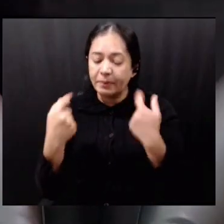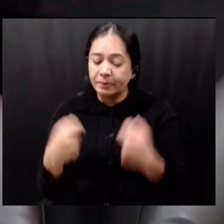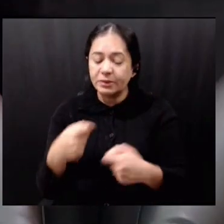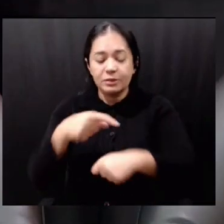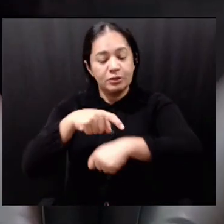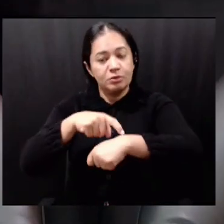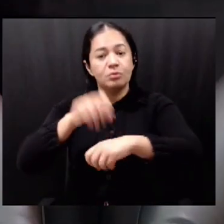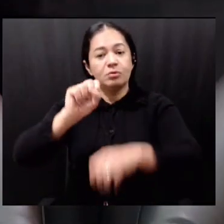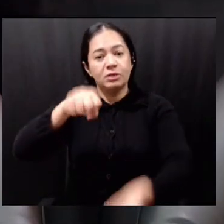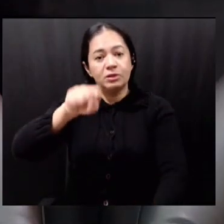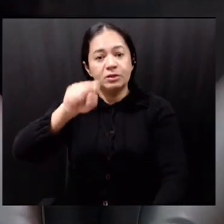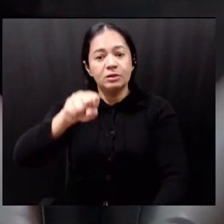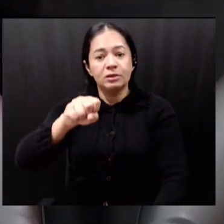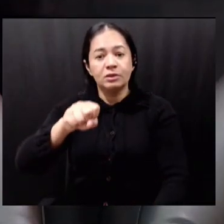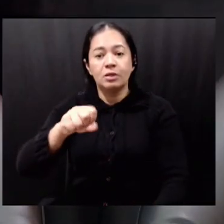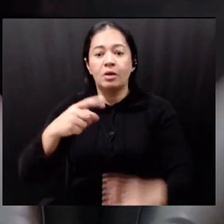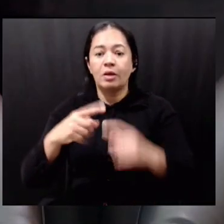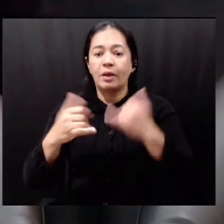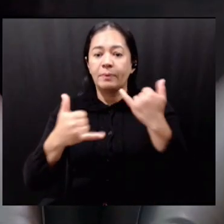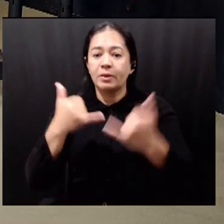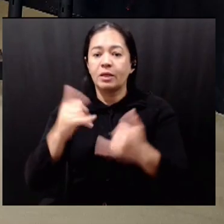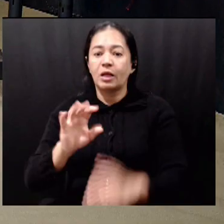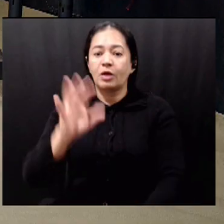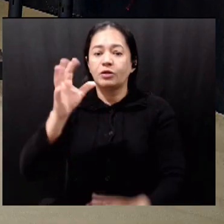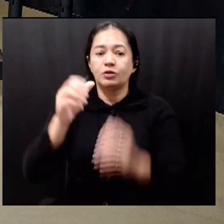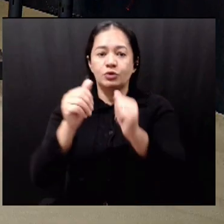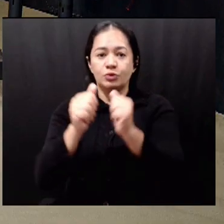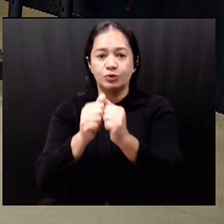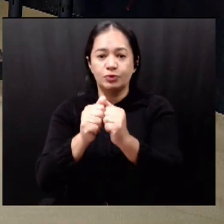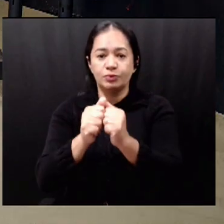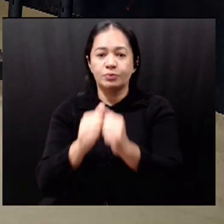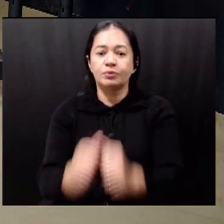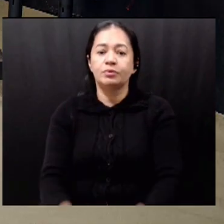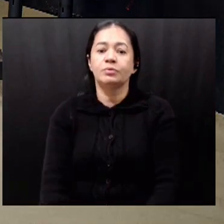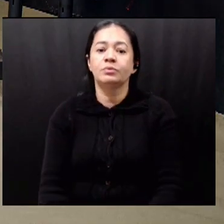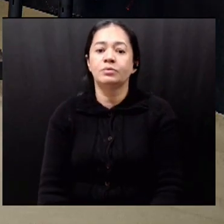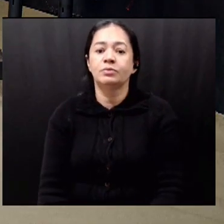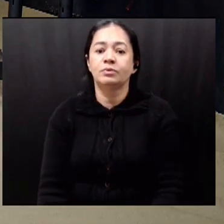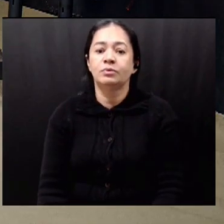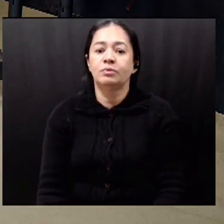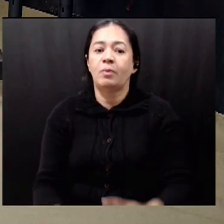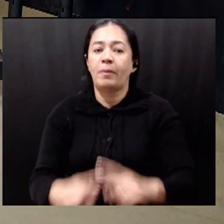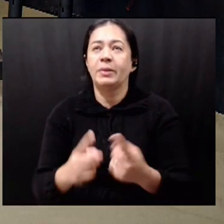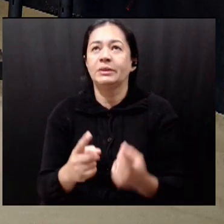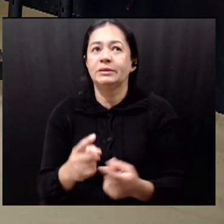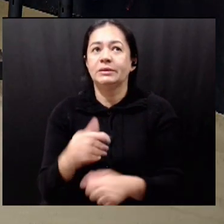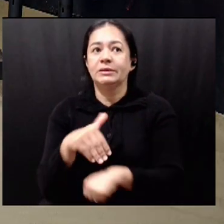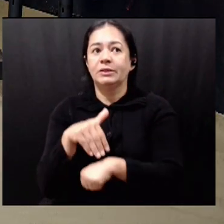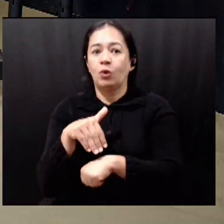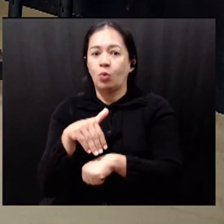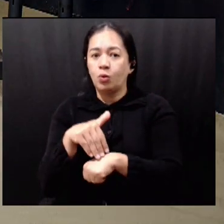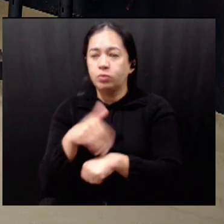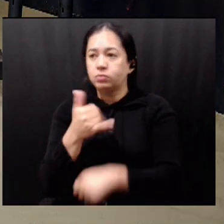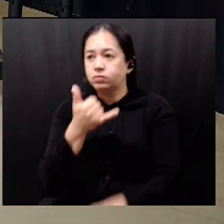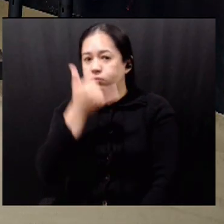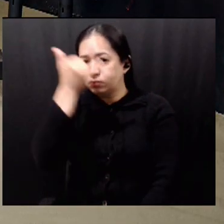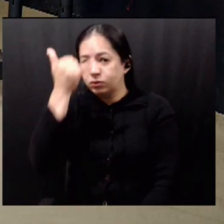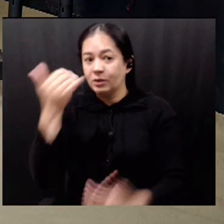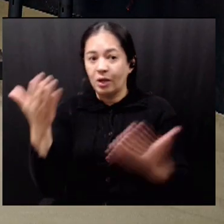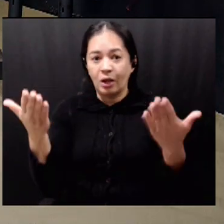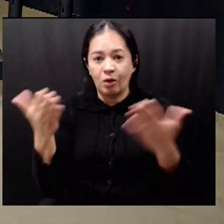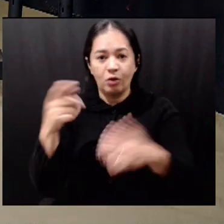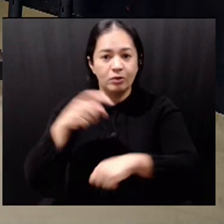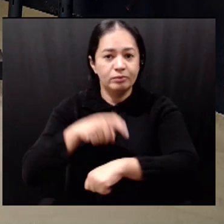essa brincadeira aconteça com os pais. E lidar com essa culpa e essa frustração nesse momento é